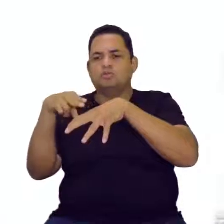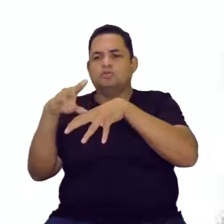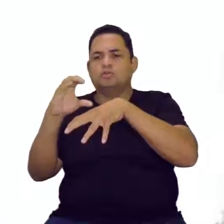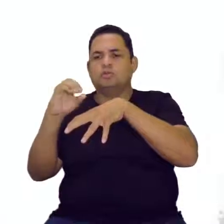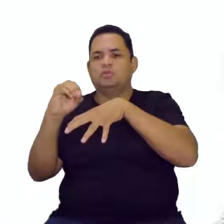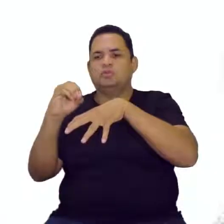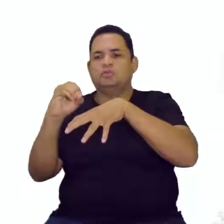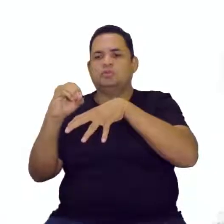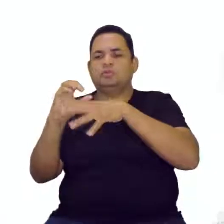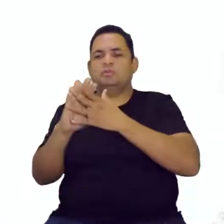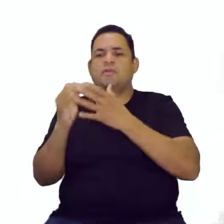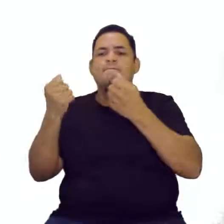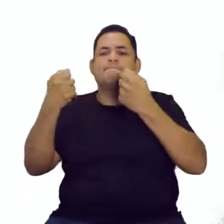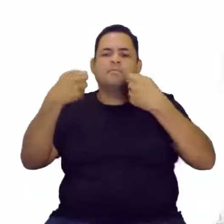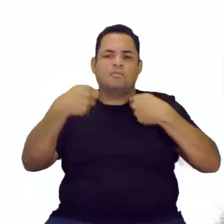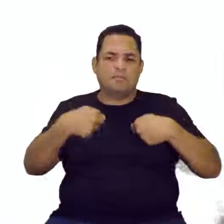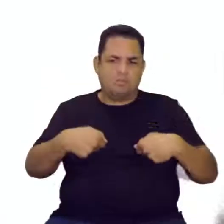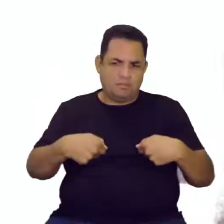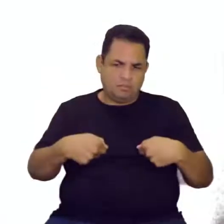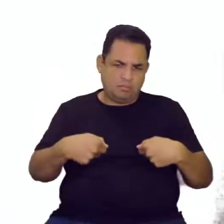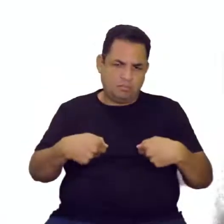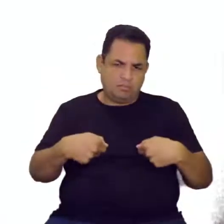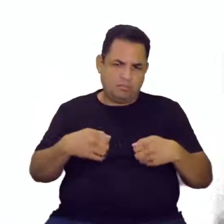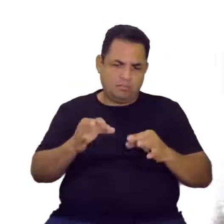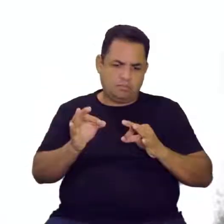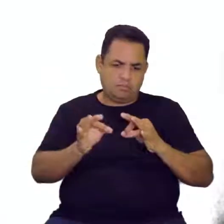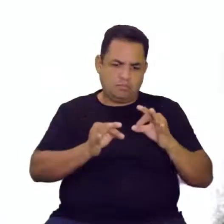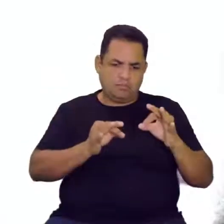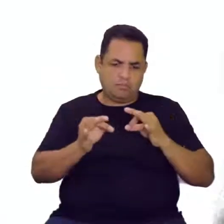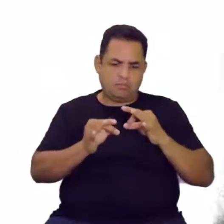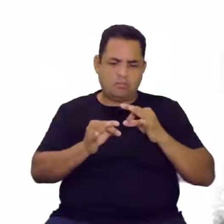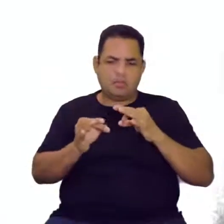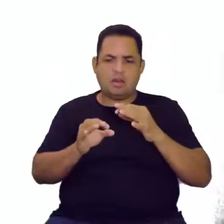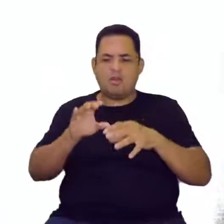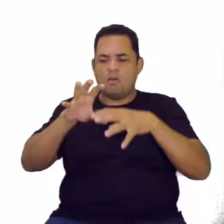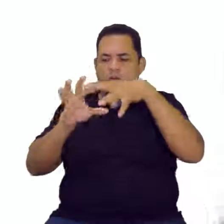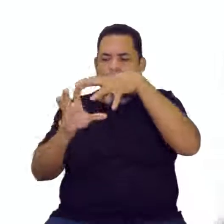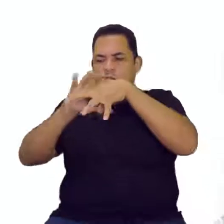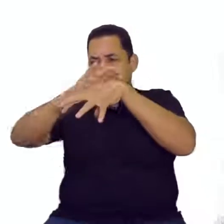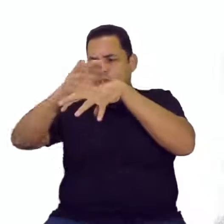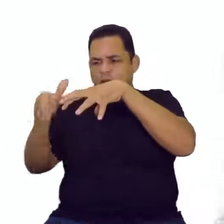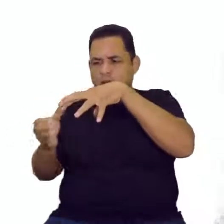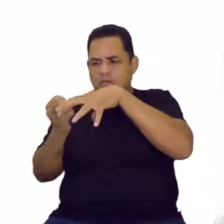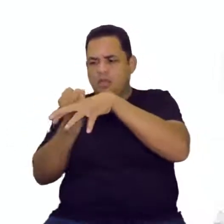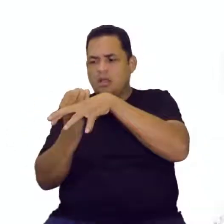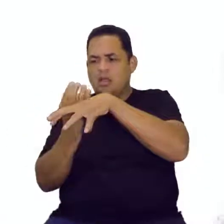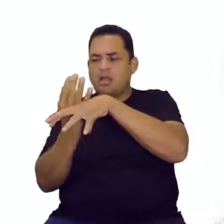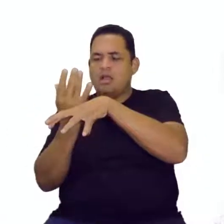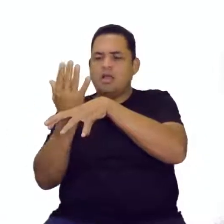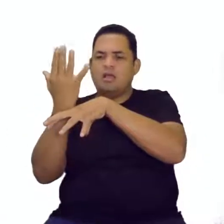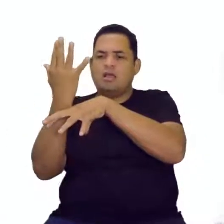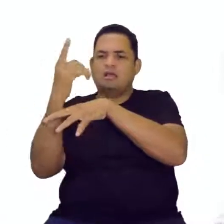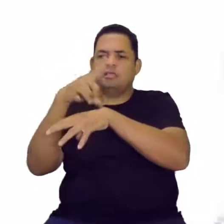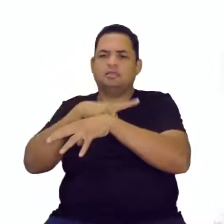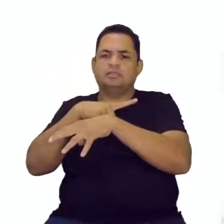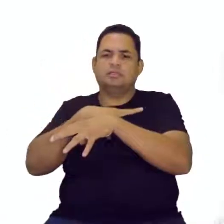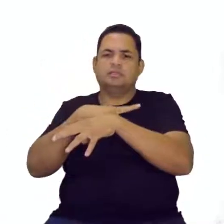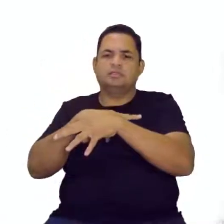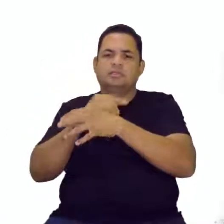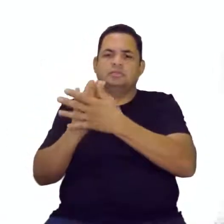ozônio permite que se forme uma camada gasosa ao redor da Terra, onde nós temos